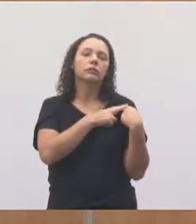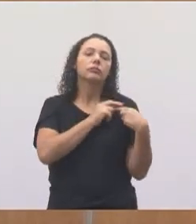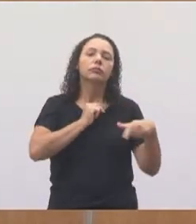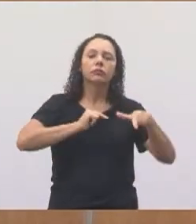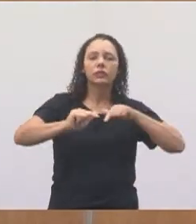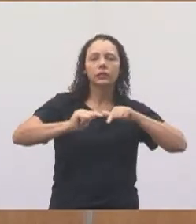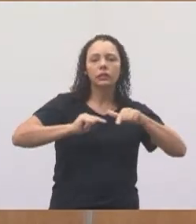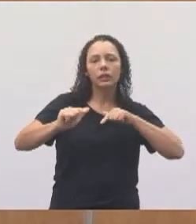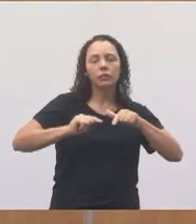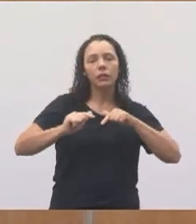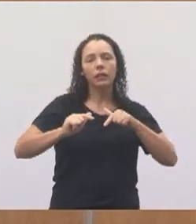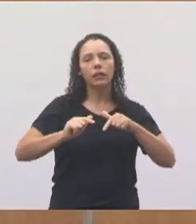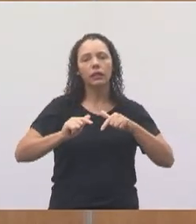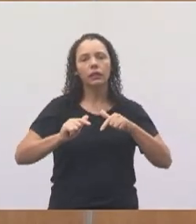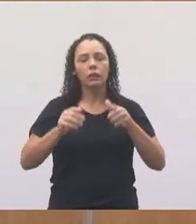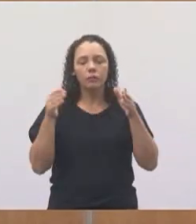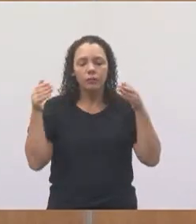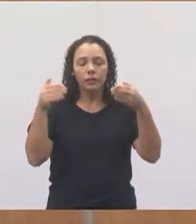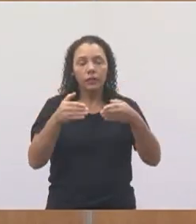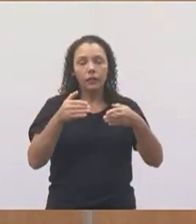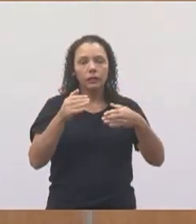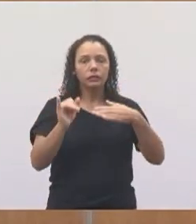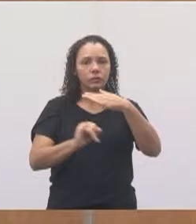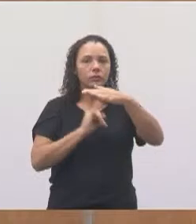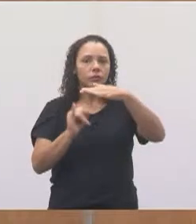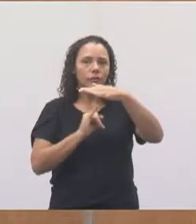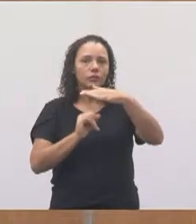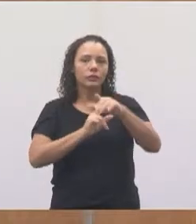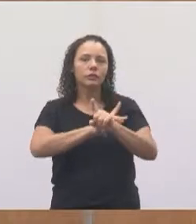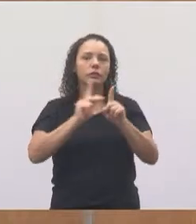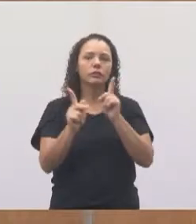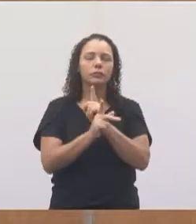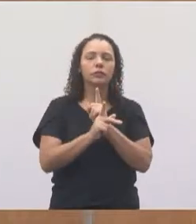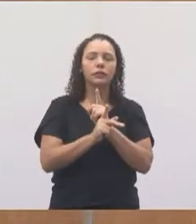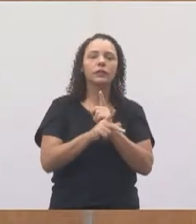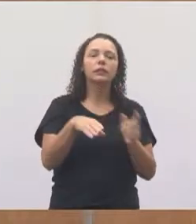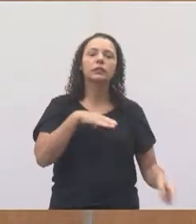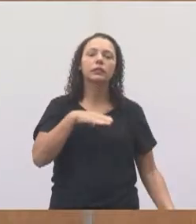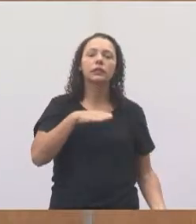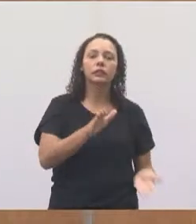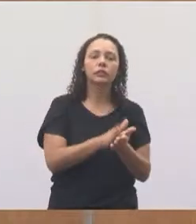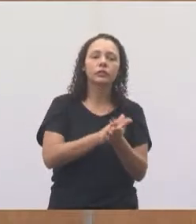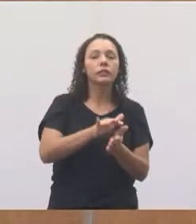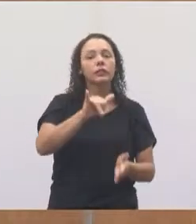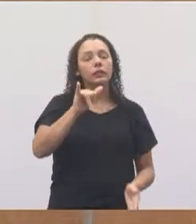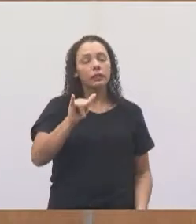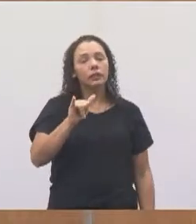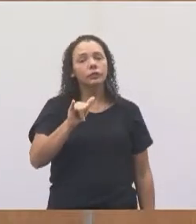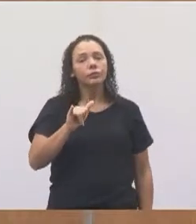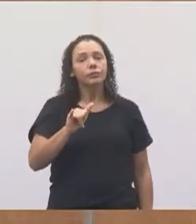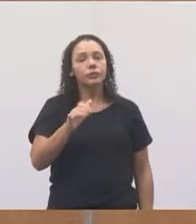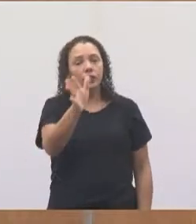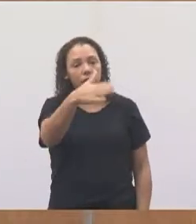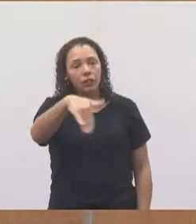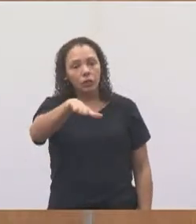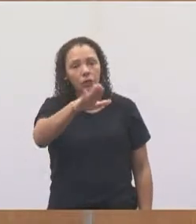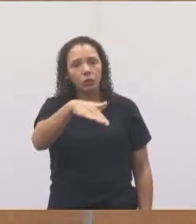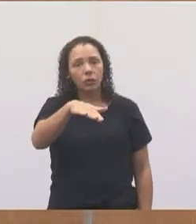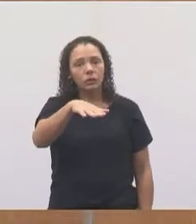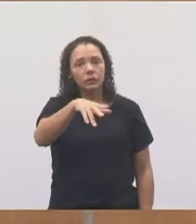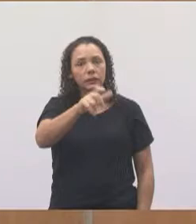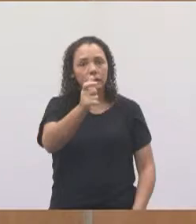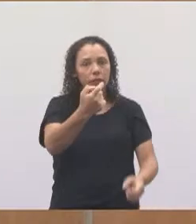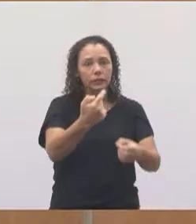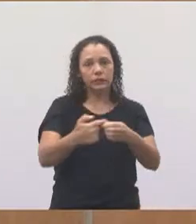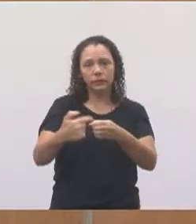trabalham em pró do Instituto de Previdência aqui do nosso município. Isso está inspirando outros